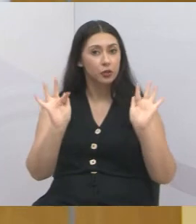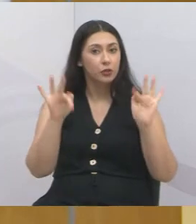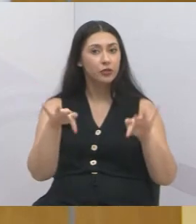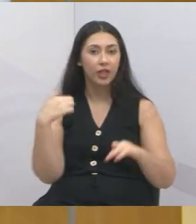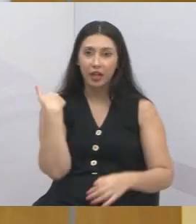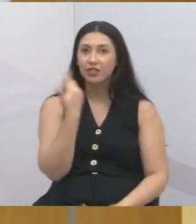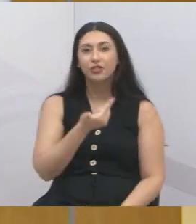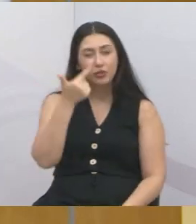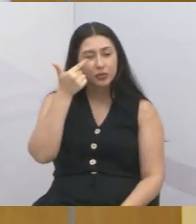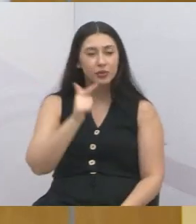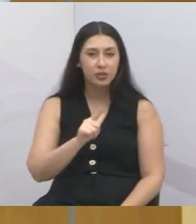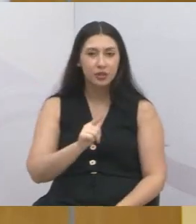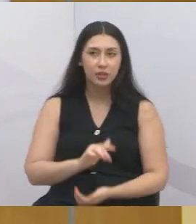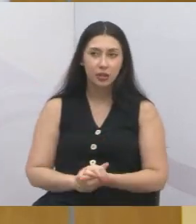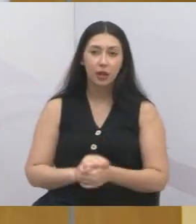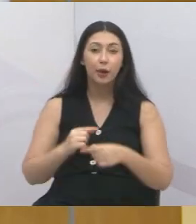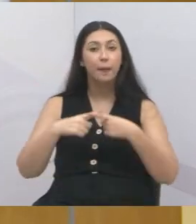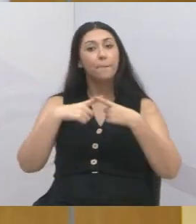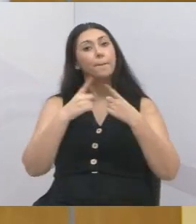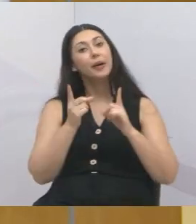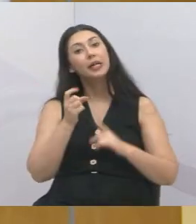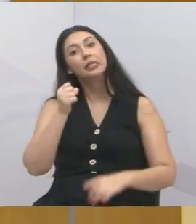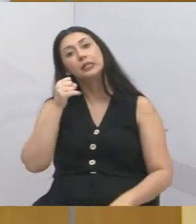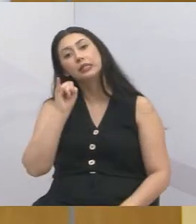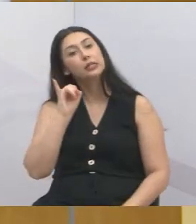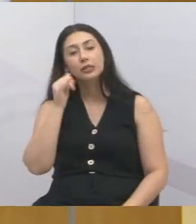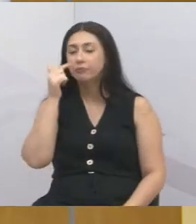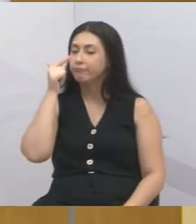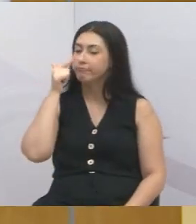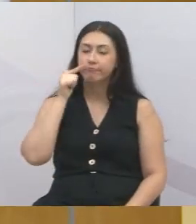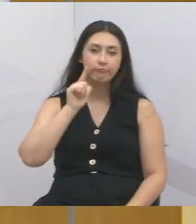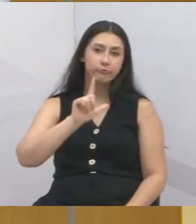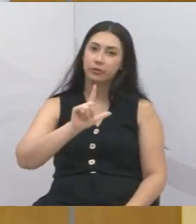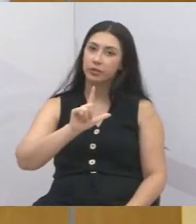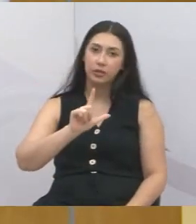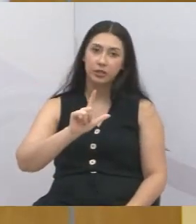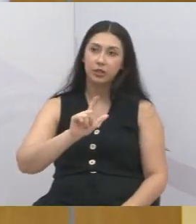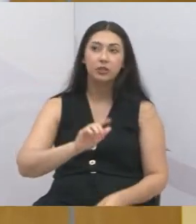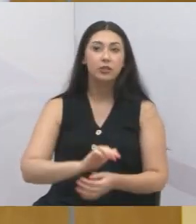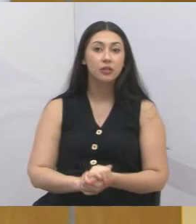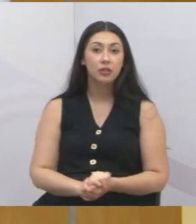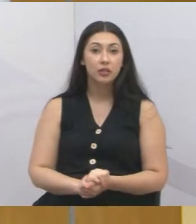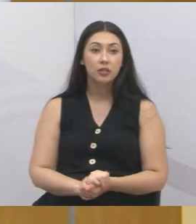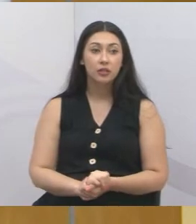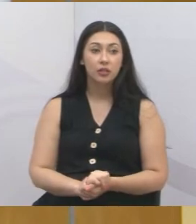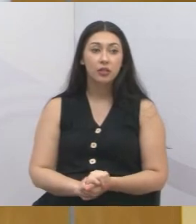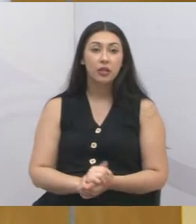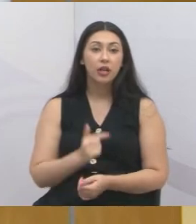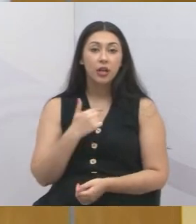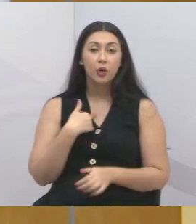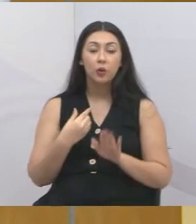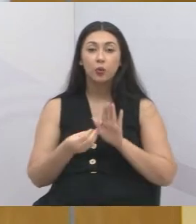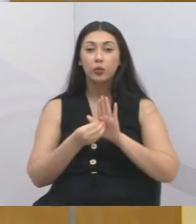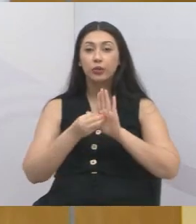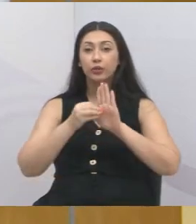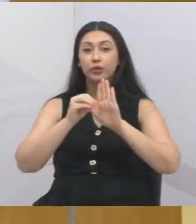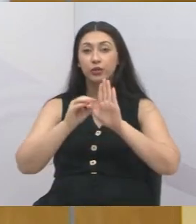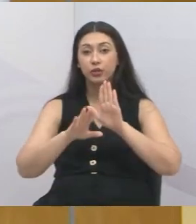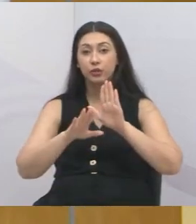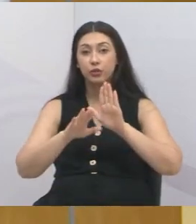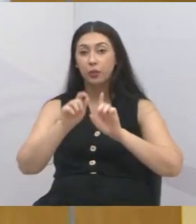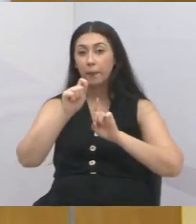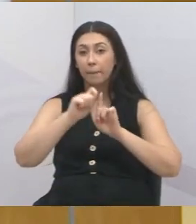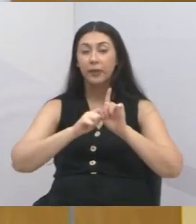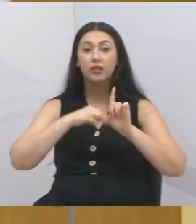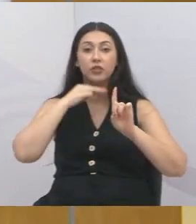toda essa história. Mas caso isso não venha acontecer por uma interpretação, fica aqui uma indicação. No mês de março